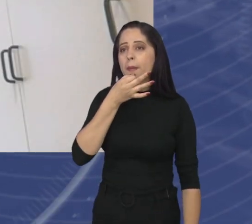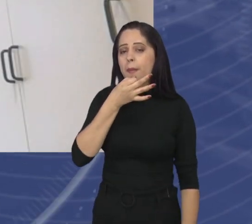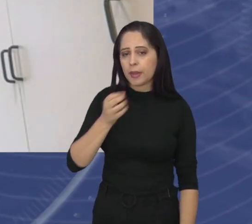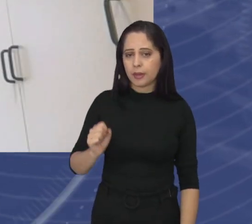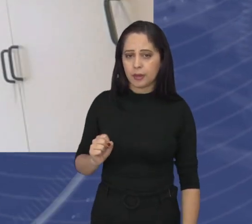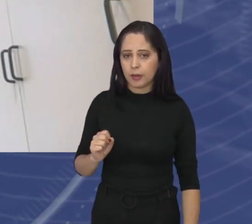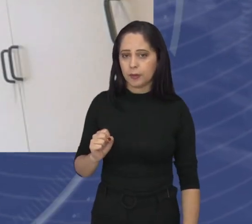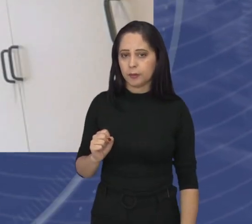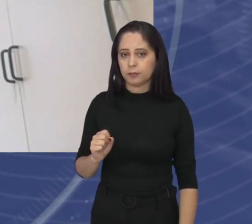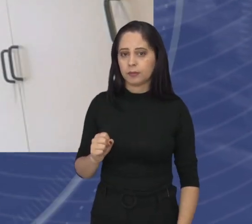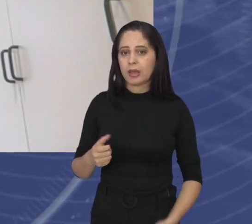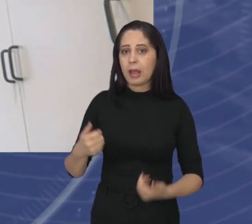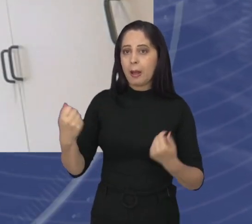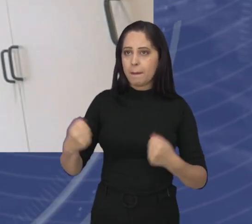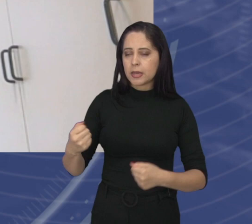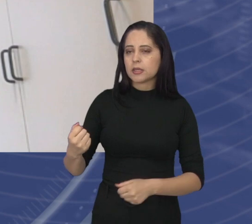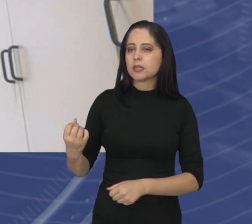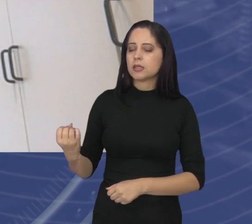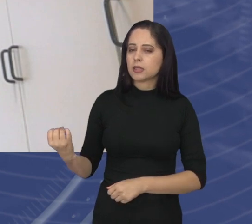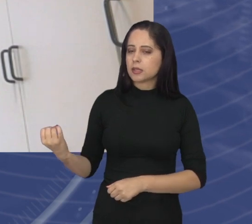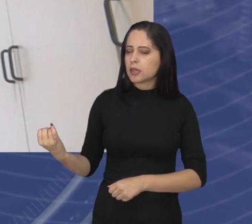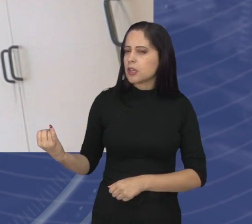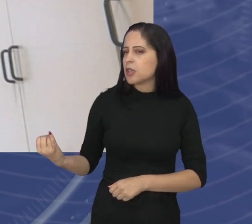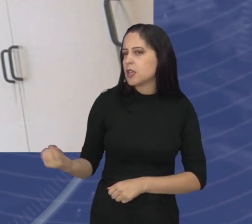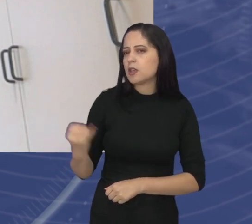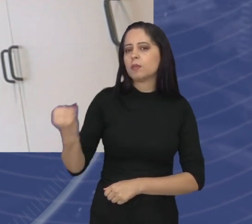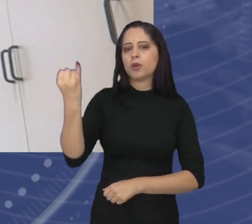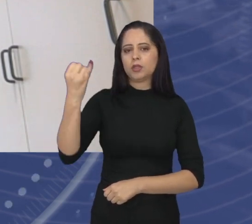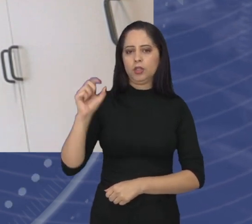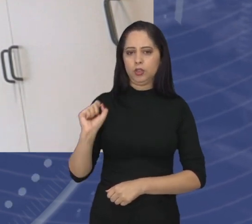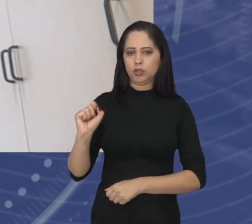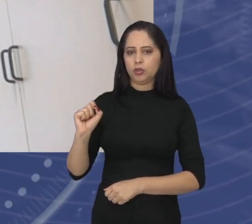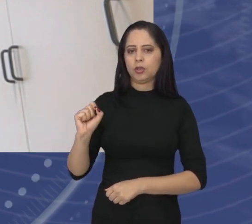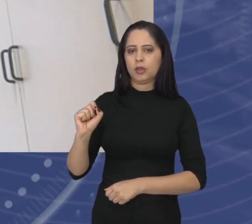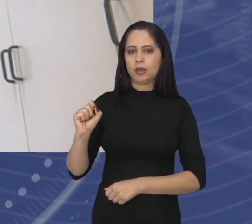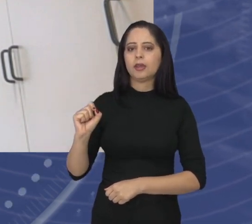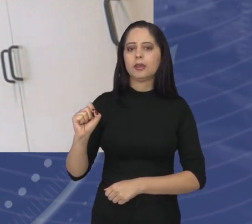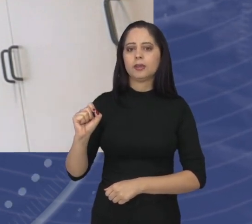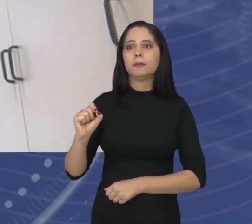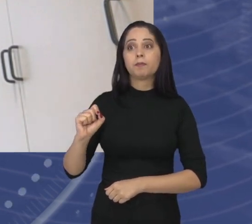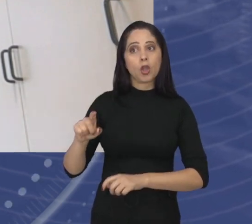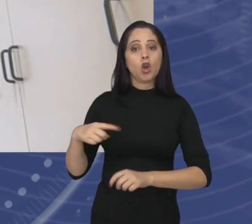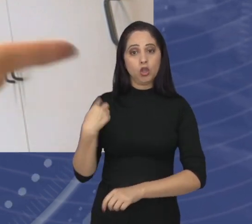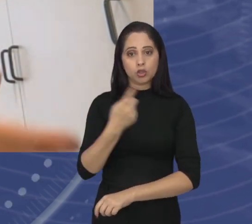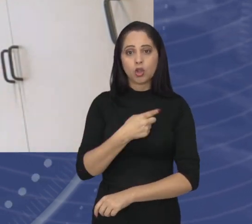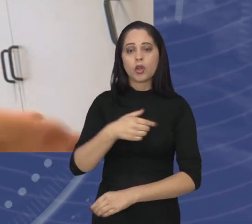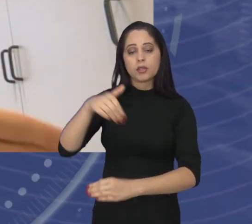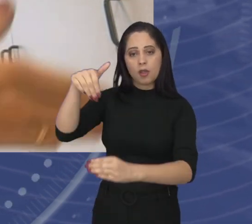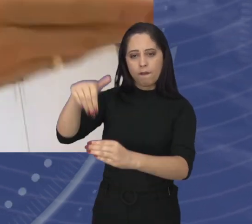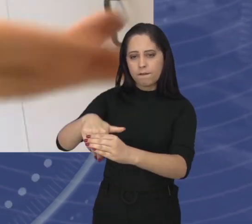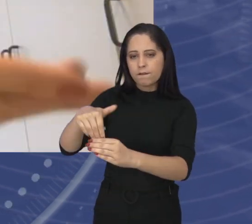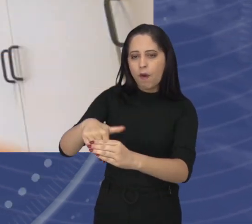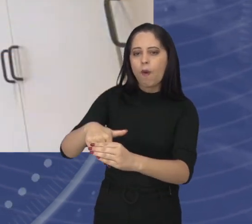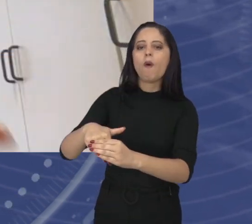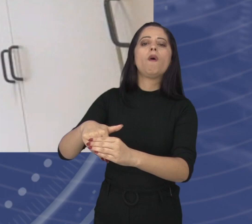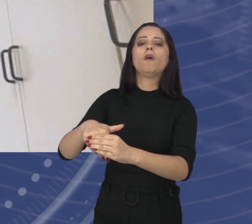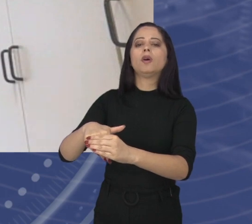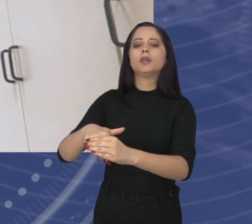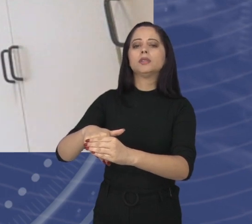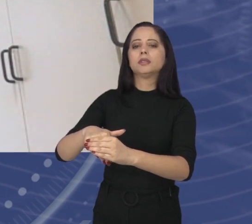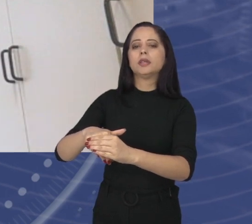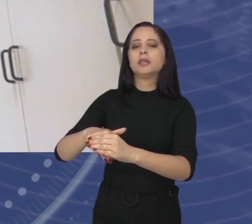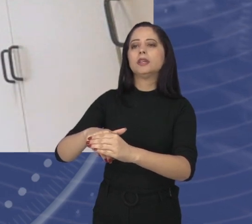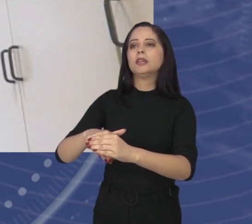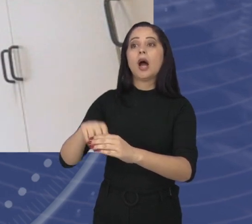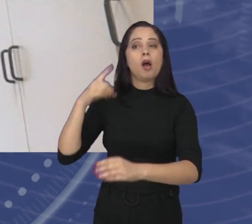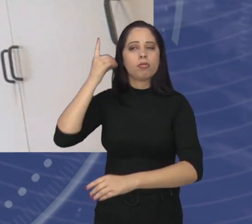que a representação, né, popular, nós hoje elegemos e acabamos de eleger Câmara,